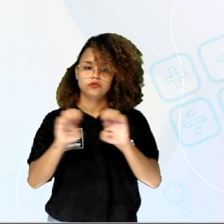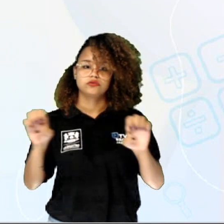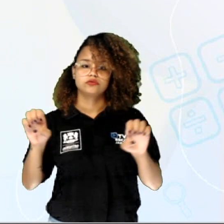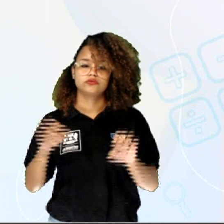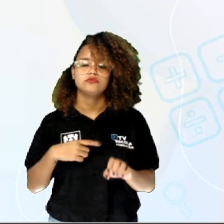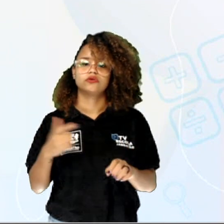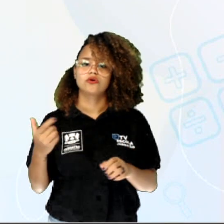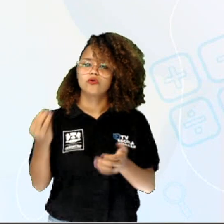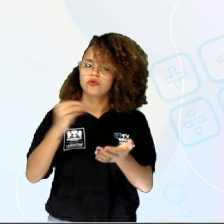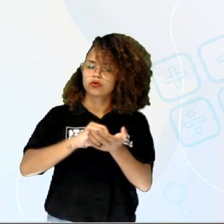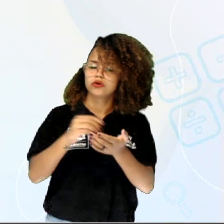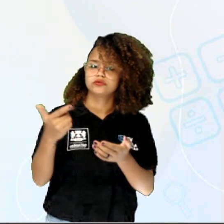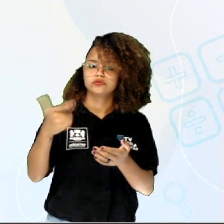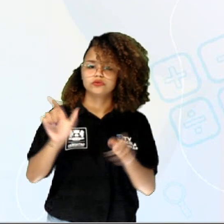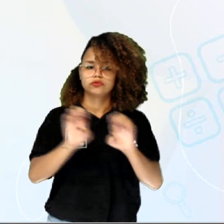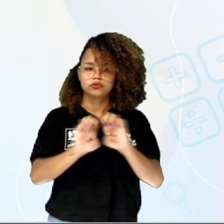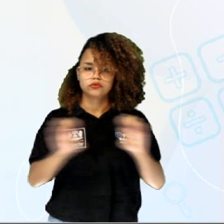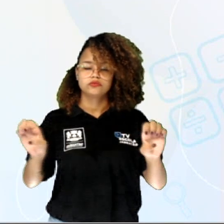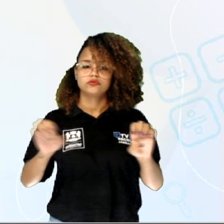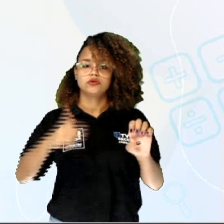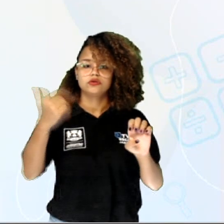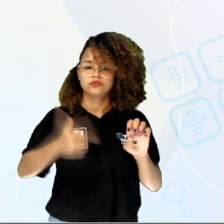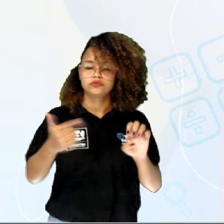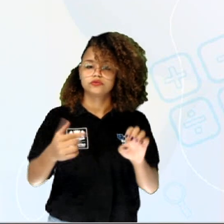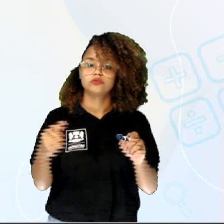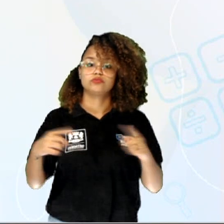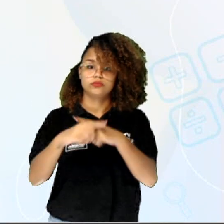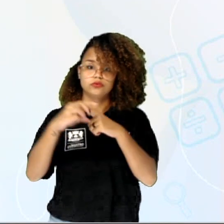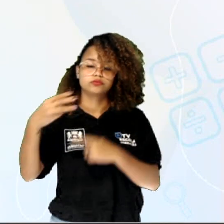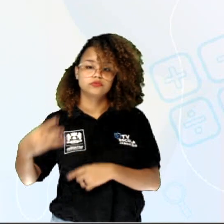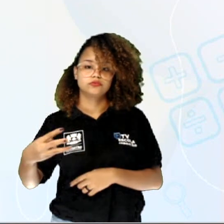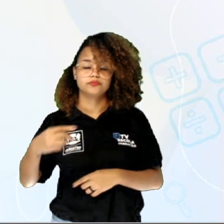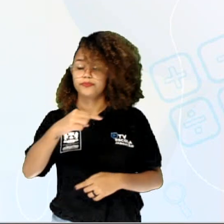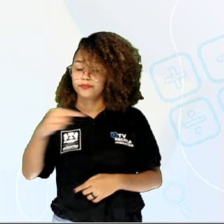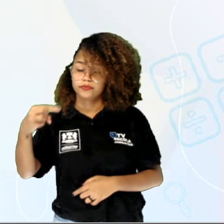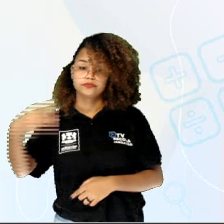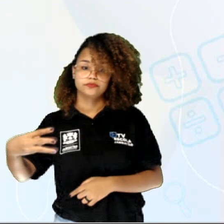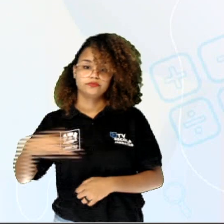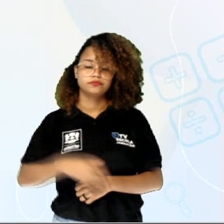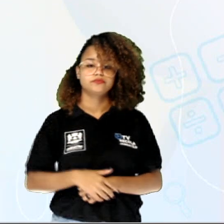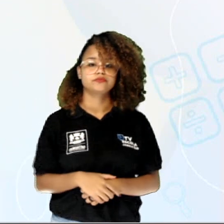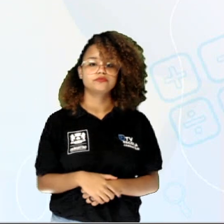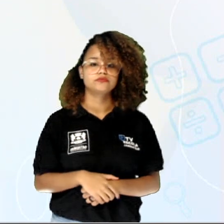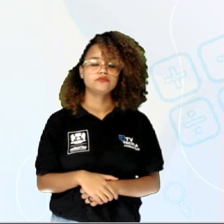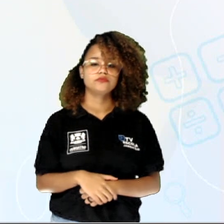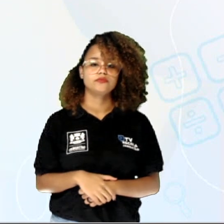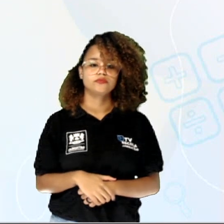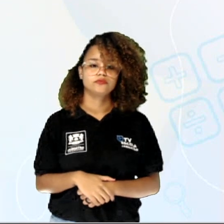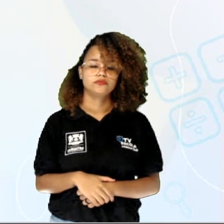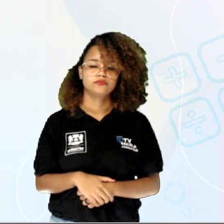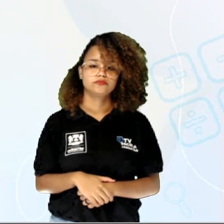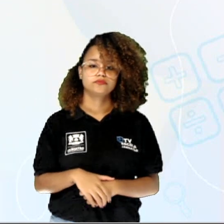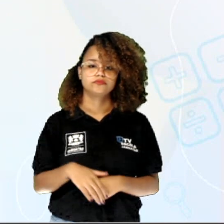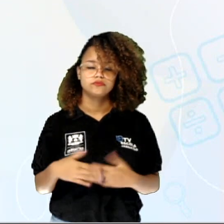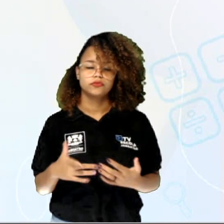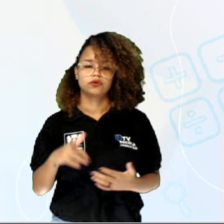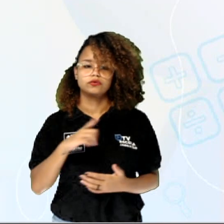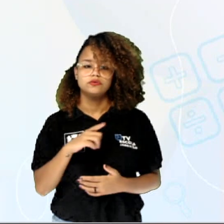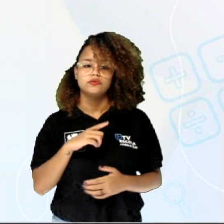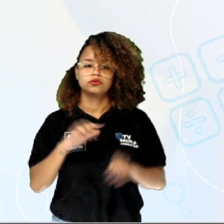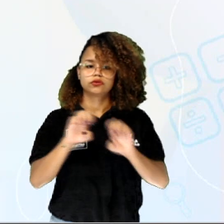que está junto do y, dá 3. Então vai ficar 3y. E aquele 4 ali, como não tem denominador, a gente